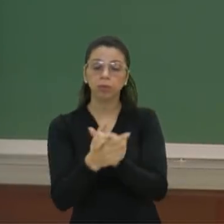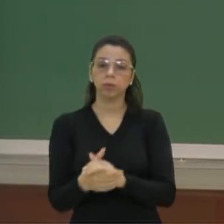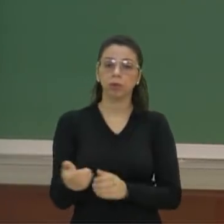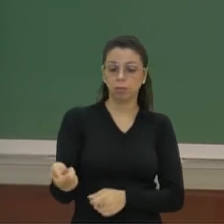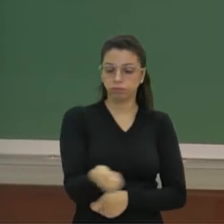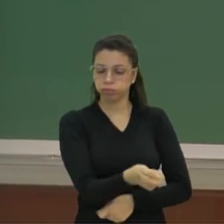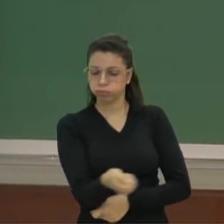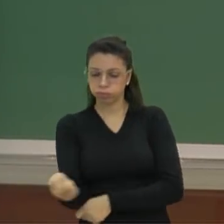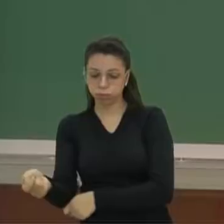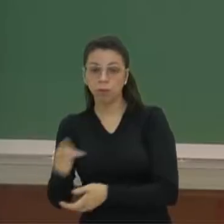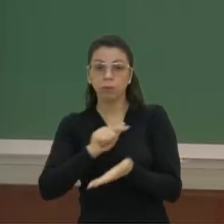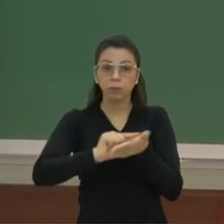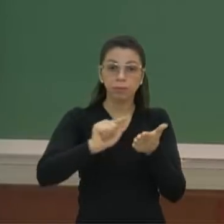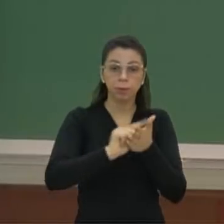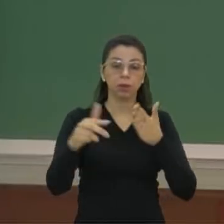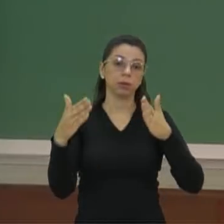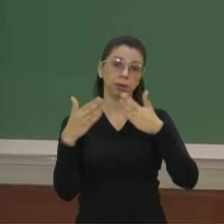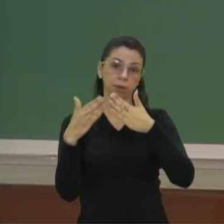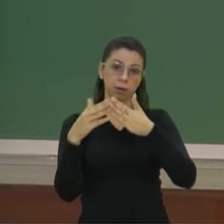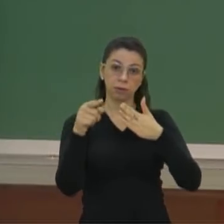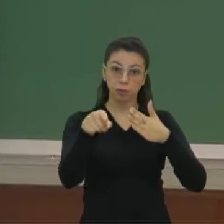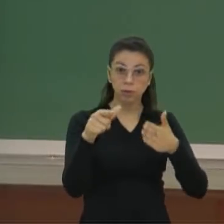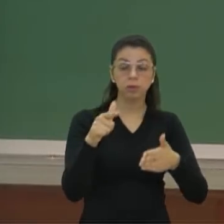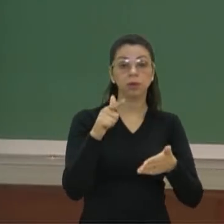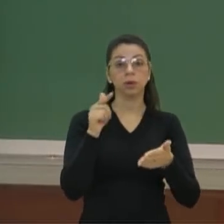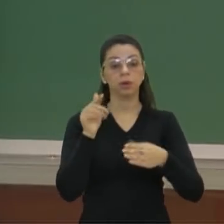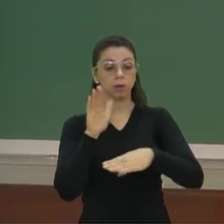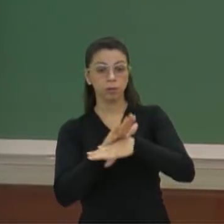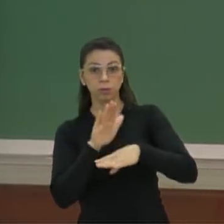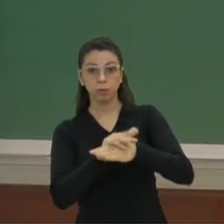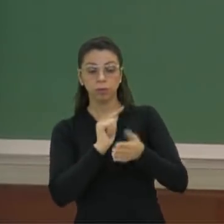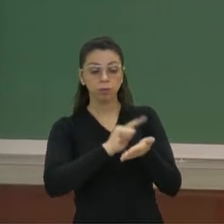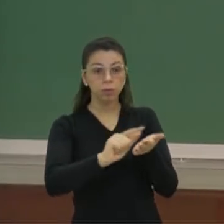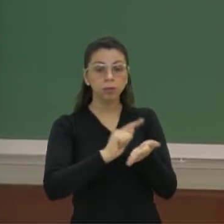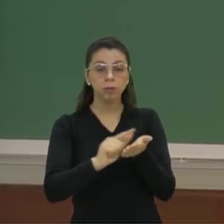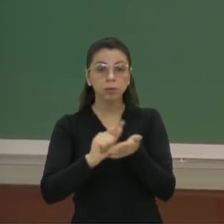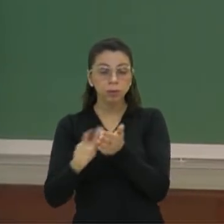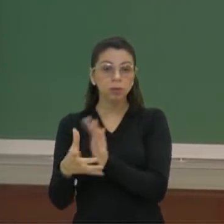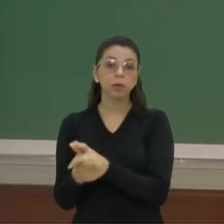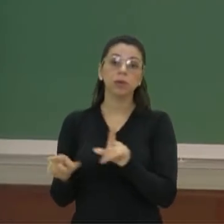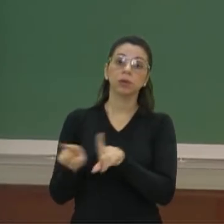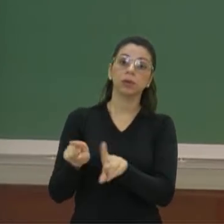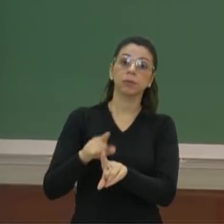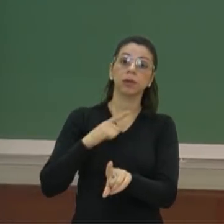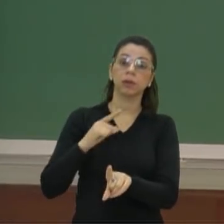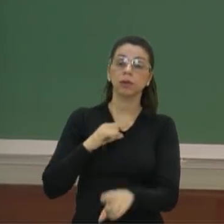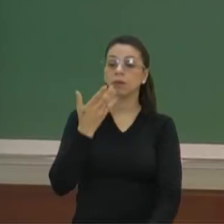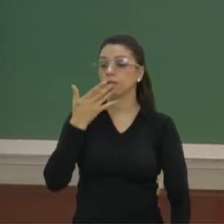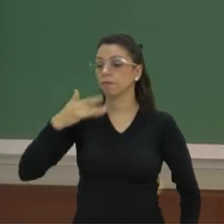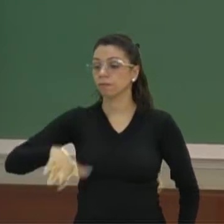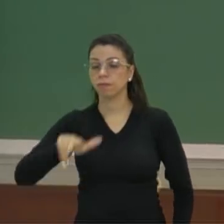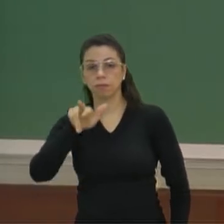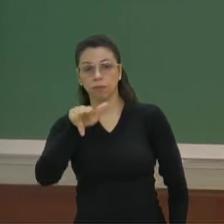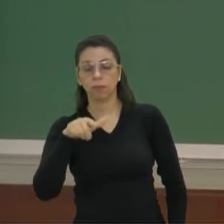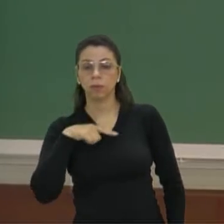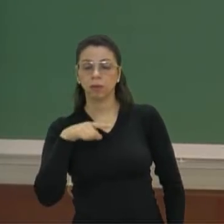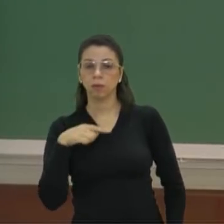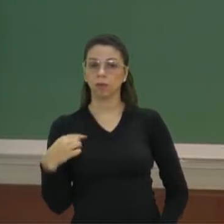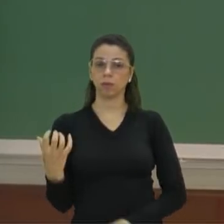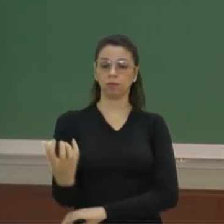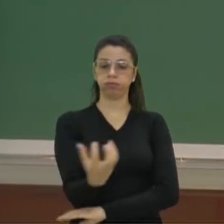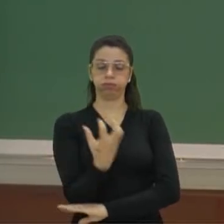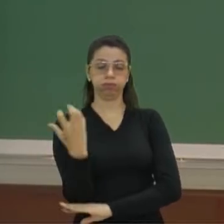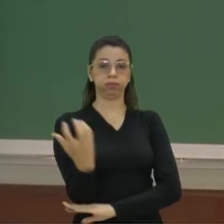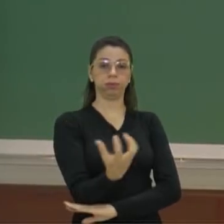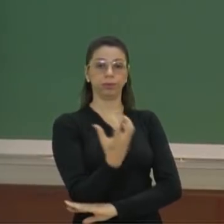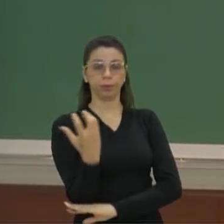mãe limpando a casa, ou você ajudando na limpeza. Quem tem irmãozinho pequenininho que tem aqueles brinquedos com pilhas, que